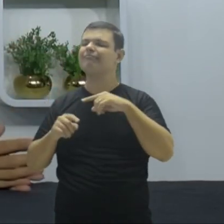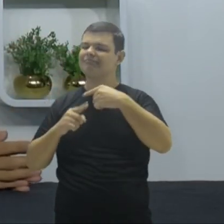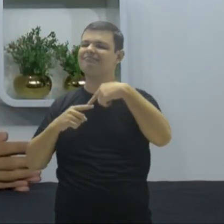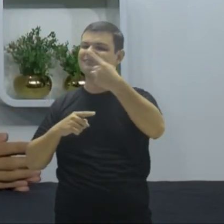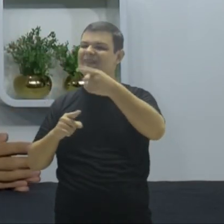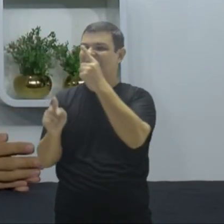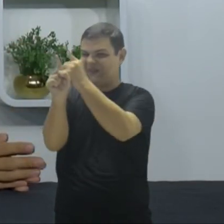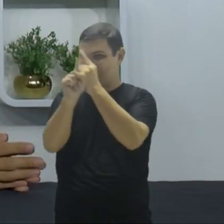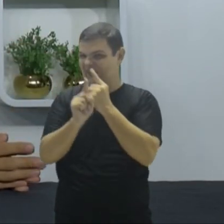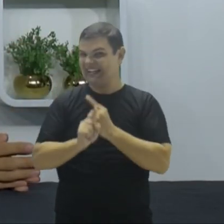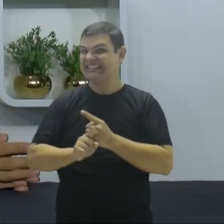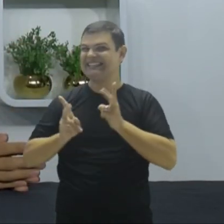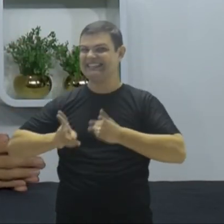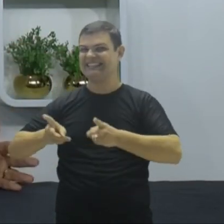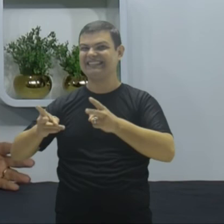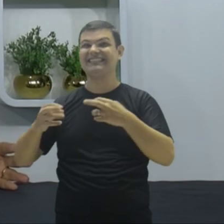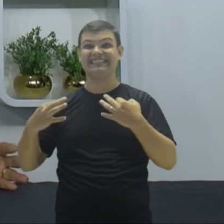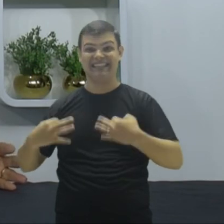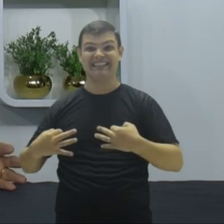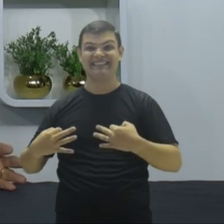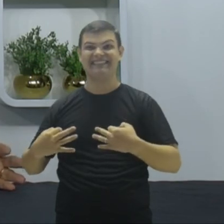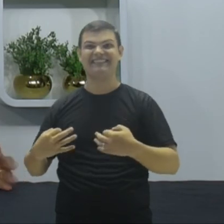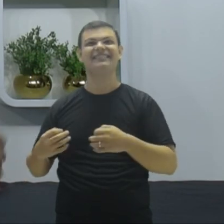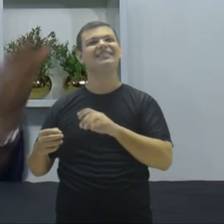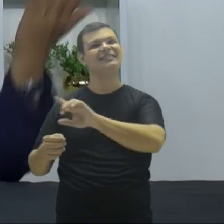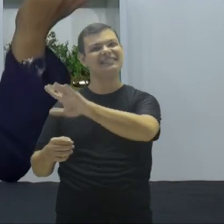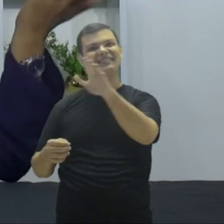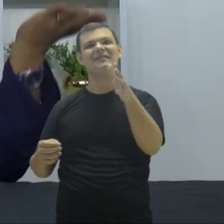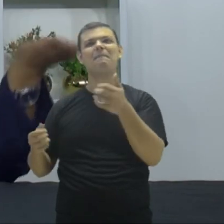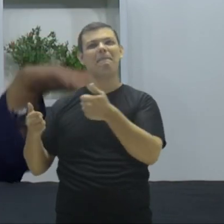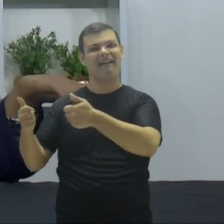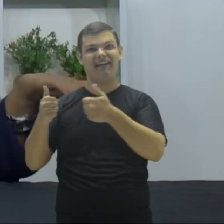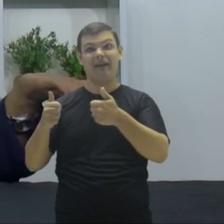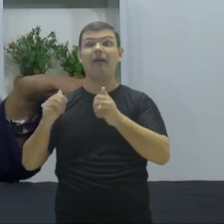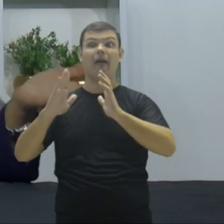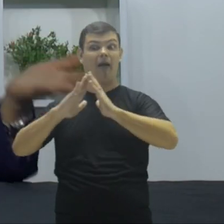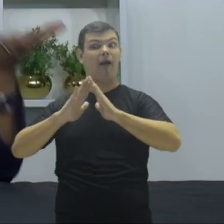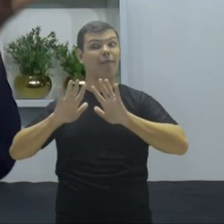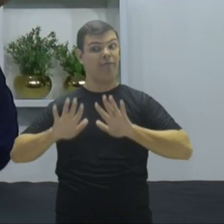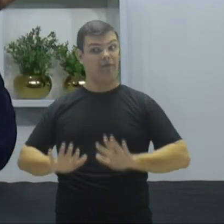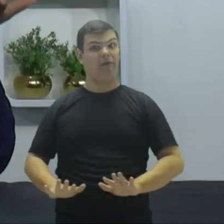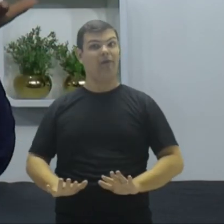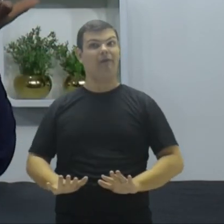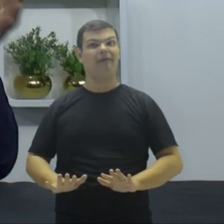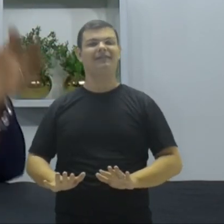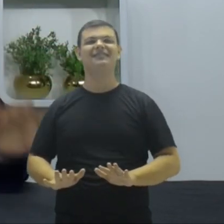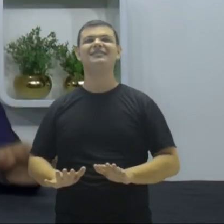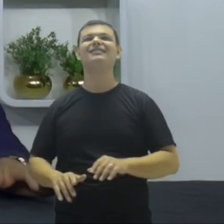encontros por aqui, tá certo? Fiquem todos bem, fiquem em casa e a gente